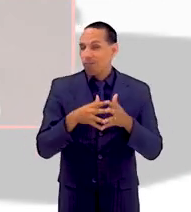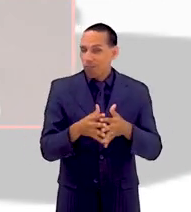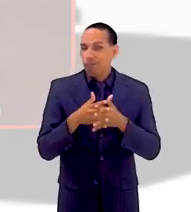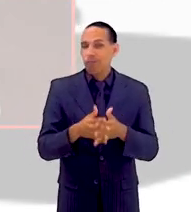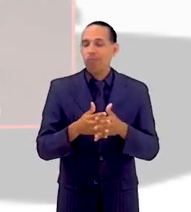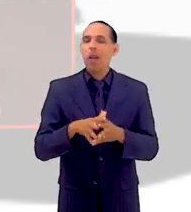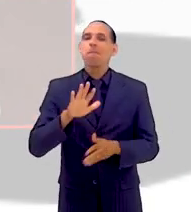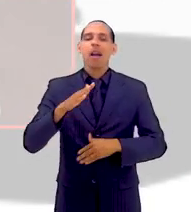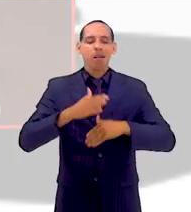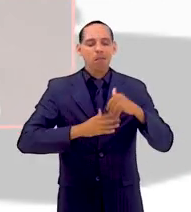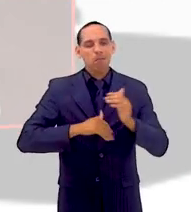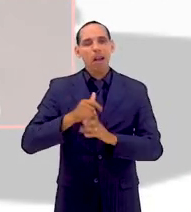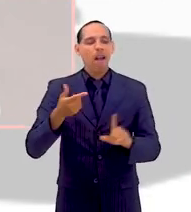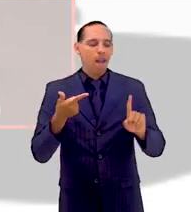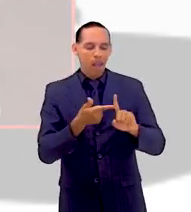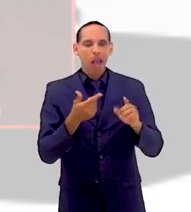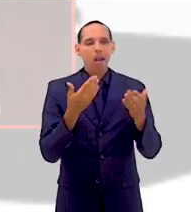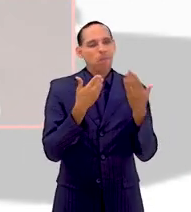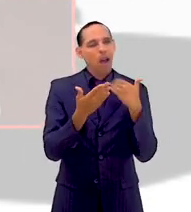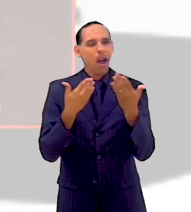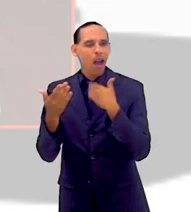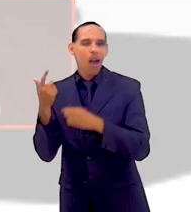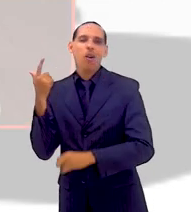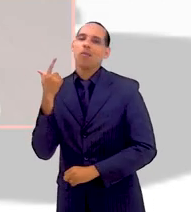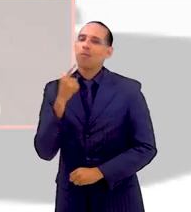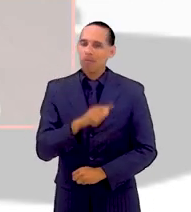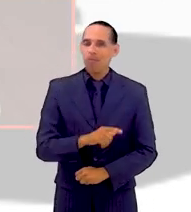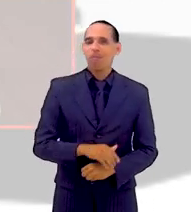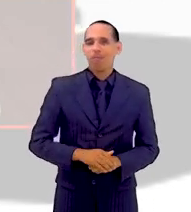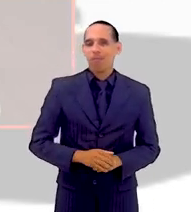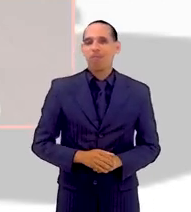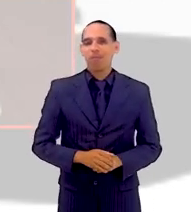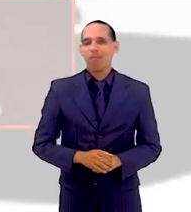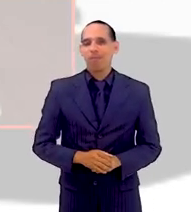ela com certeza tem de diálogo, mas não vão faltar